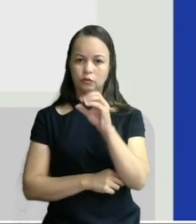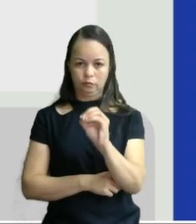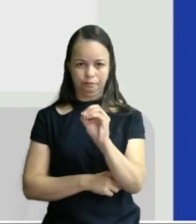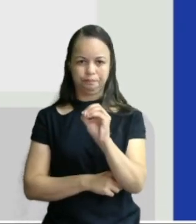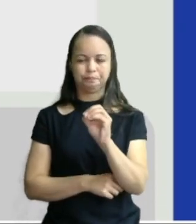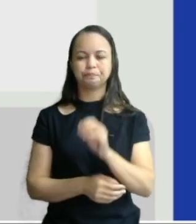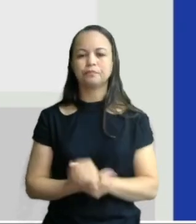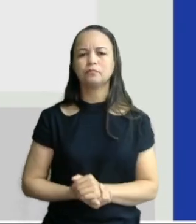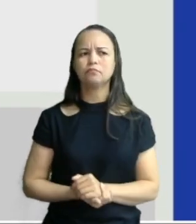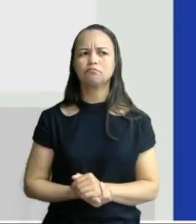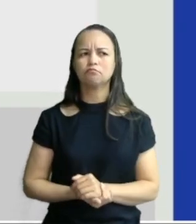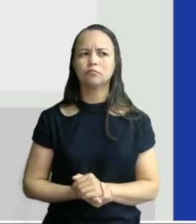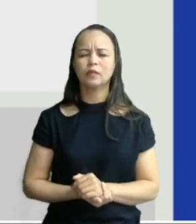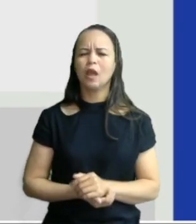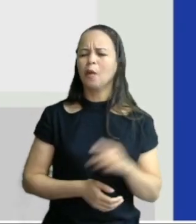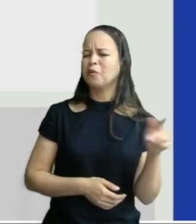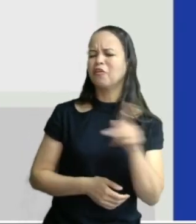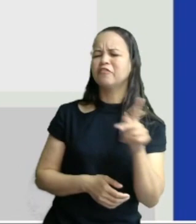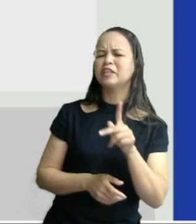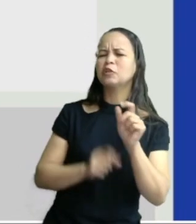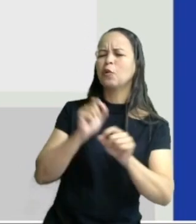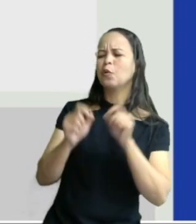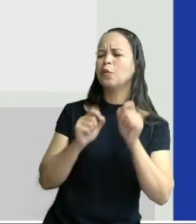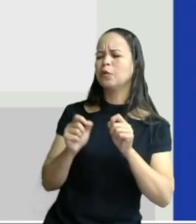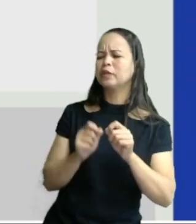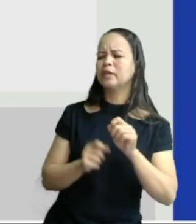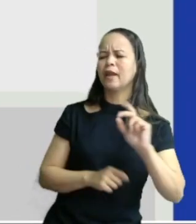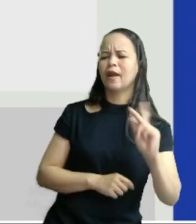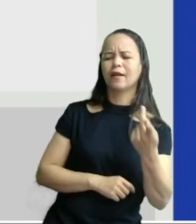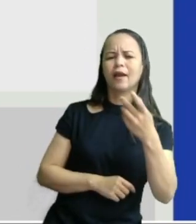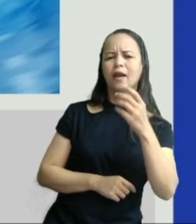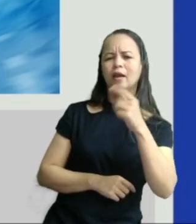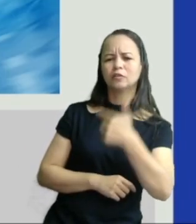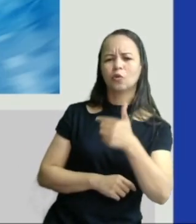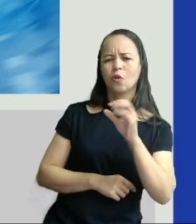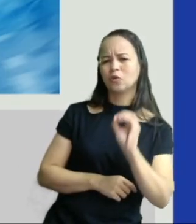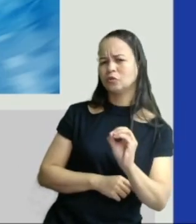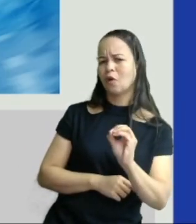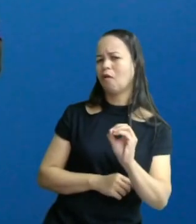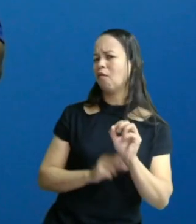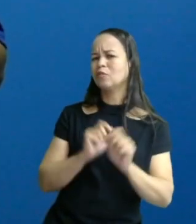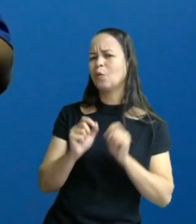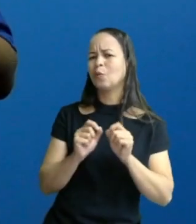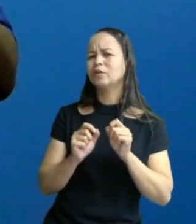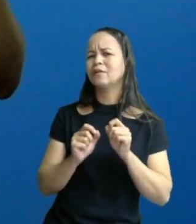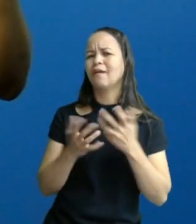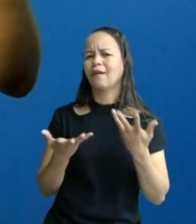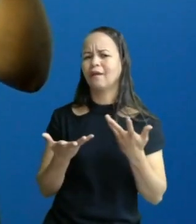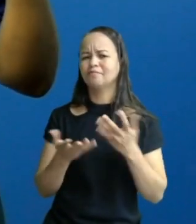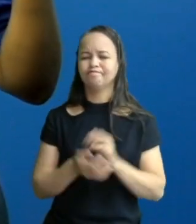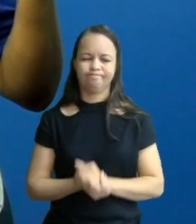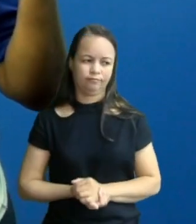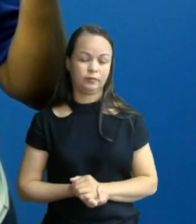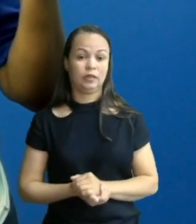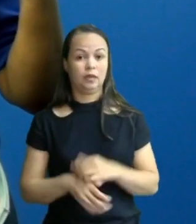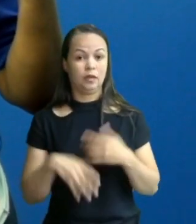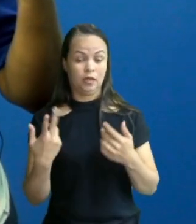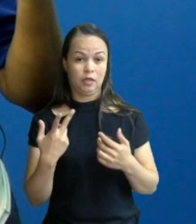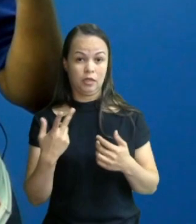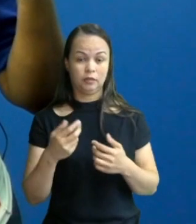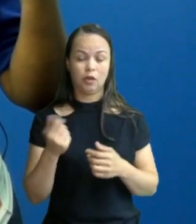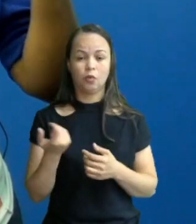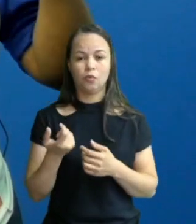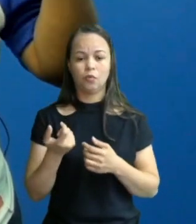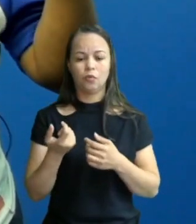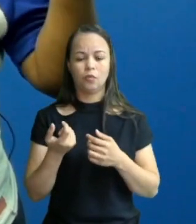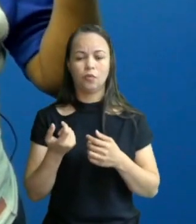mas professora, o que é hidrogênio e o que é oxigênio? O que é? Então, o oxigênio e